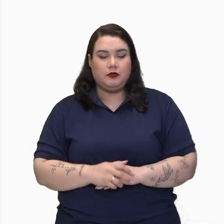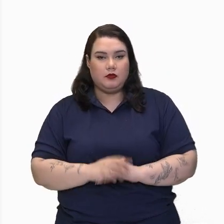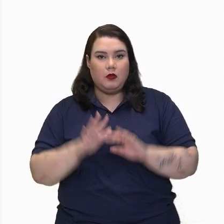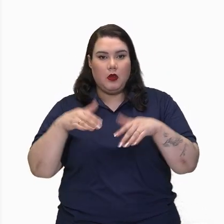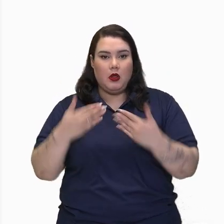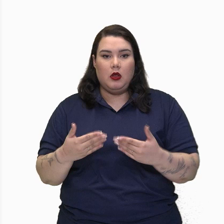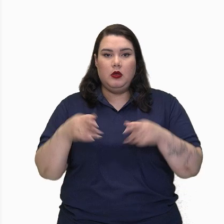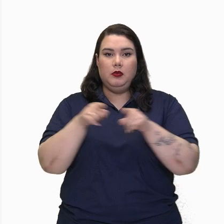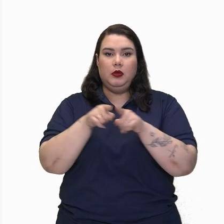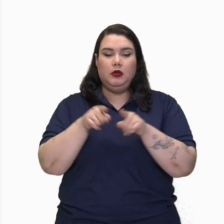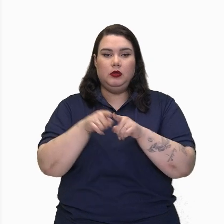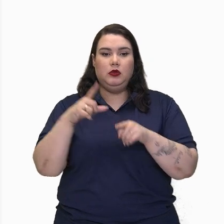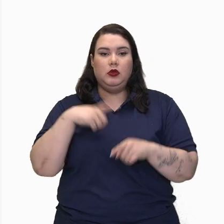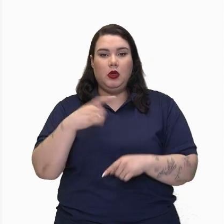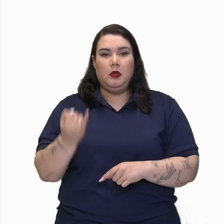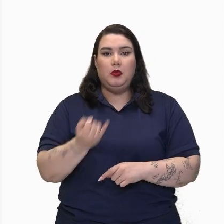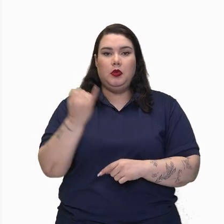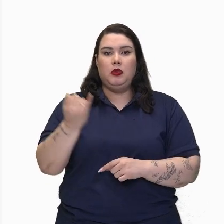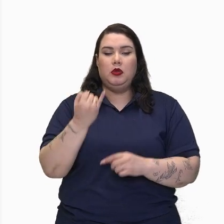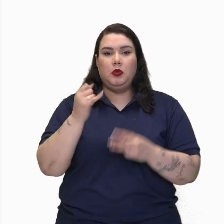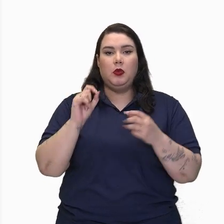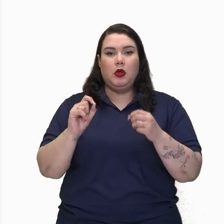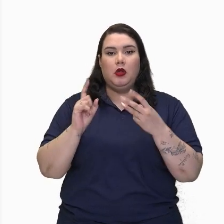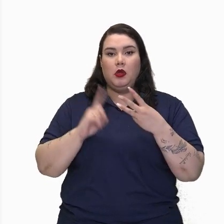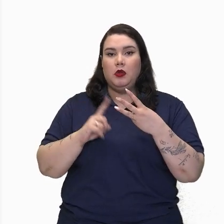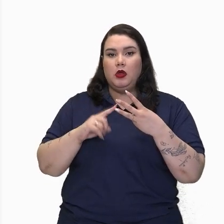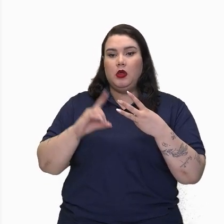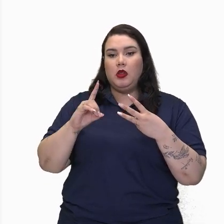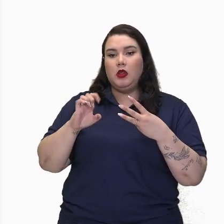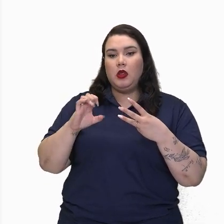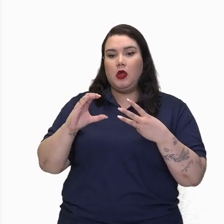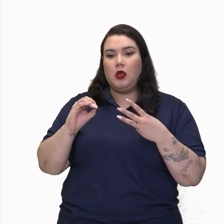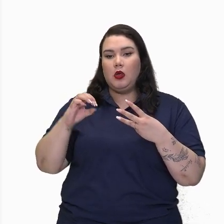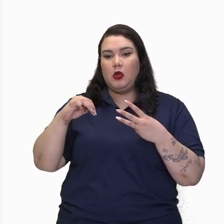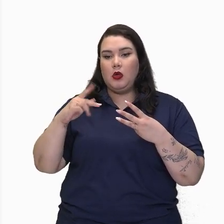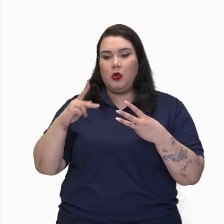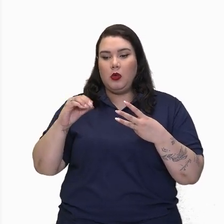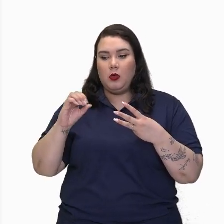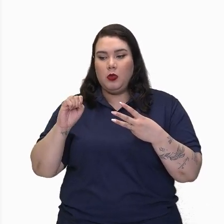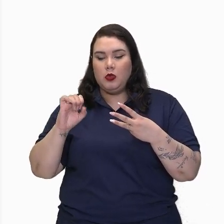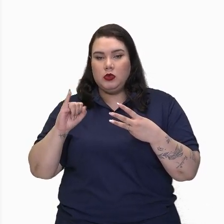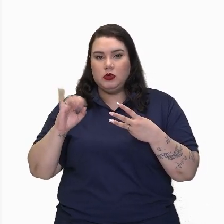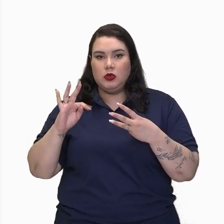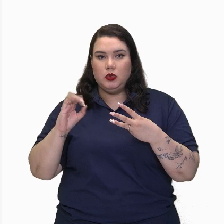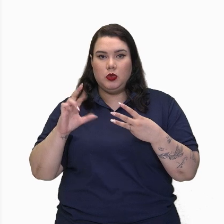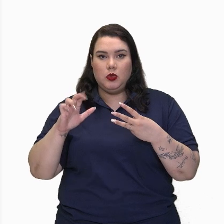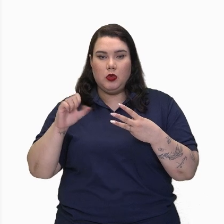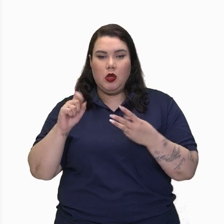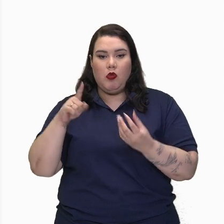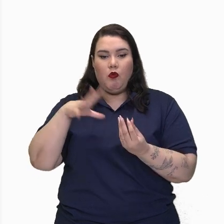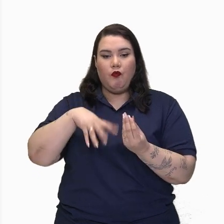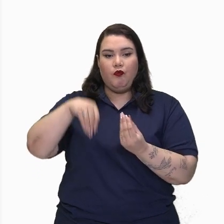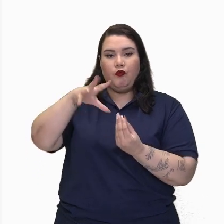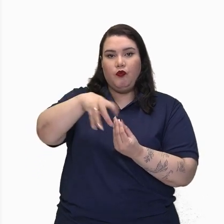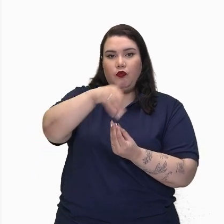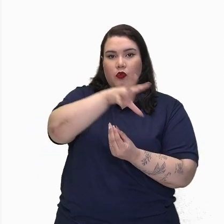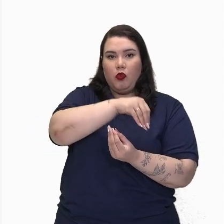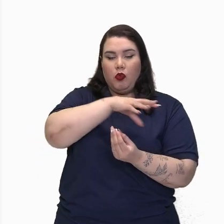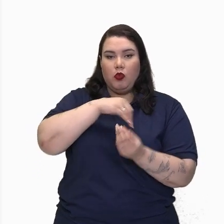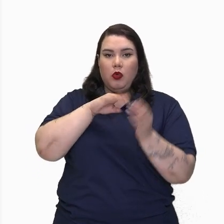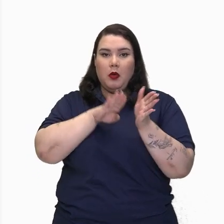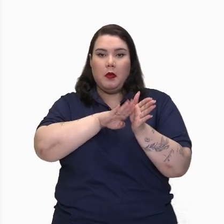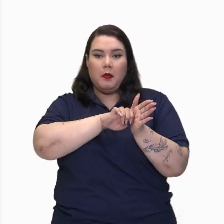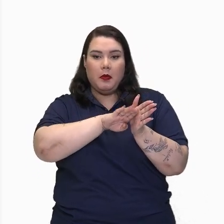tem um papel fundamental ali dos decompositores, que são fungos e bactérias que estão agindo também dentro de uma